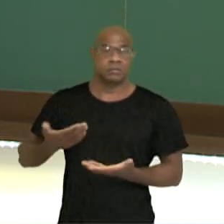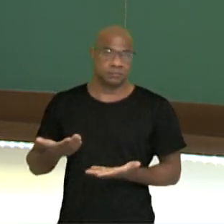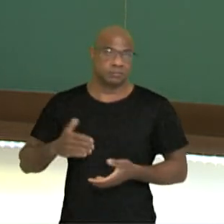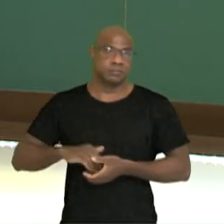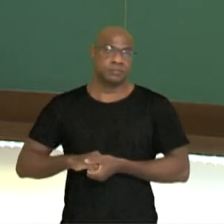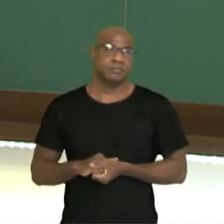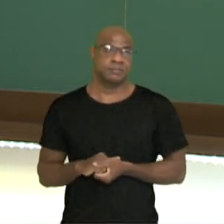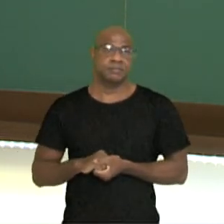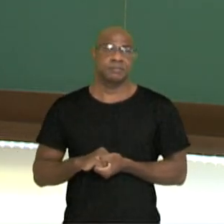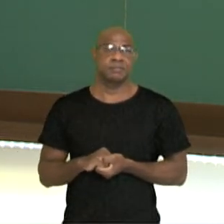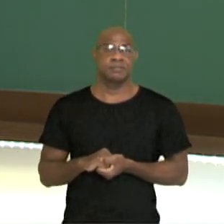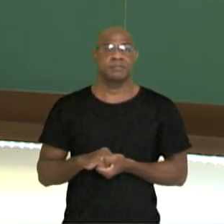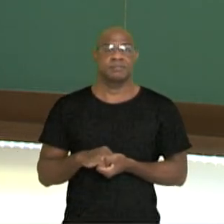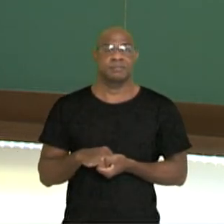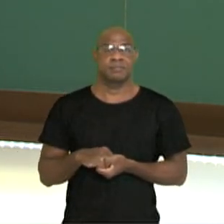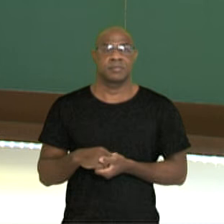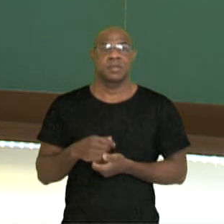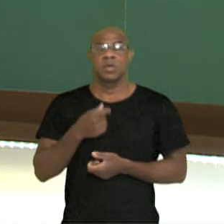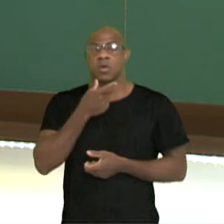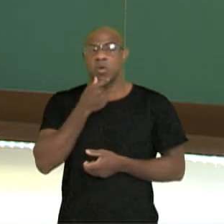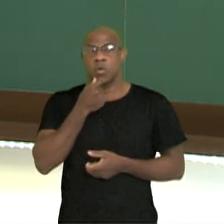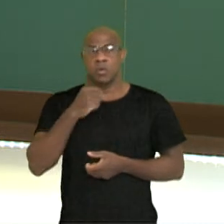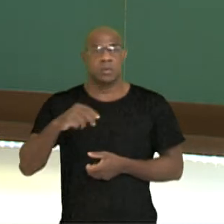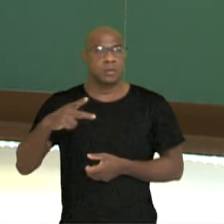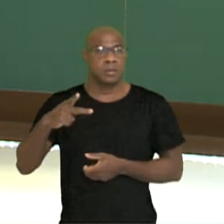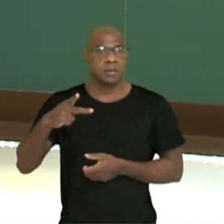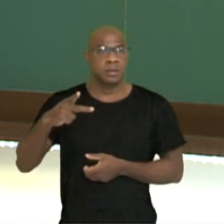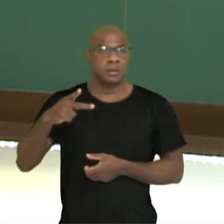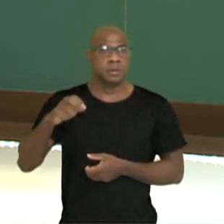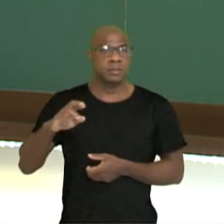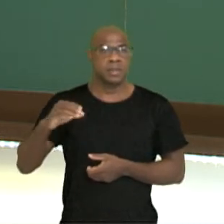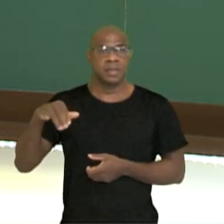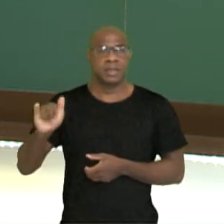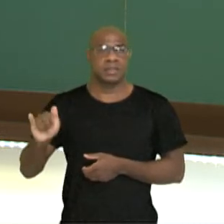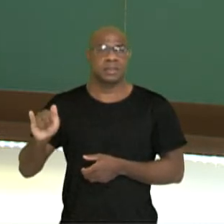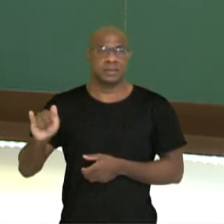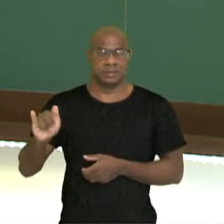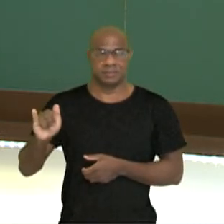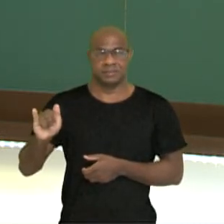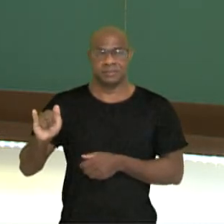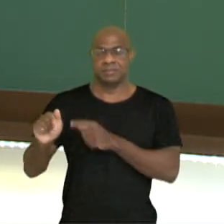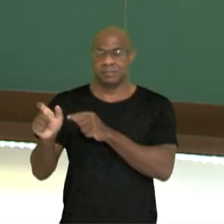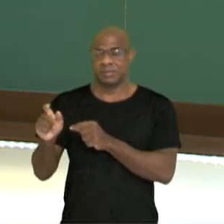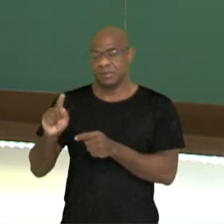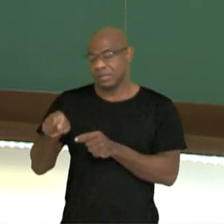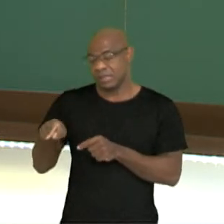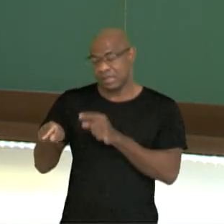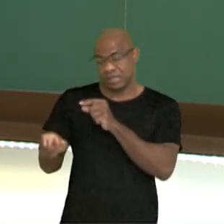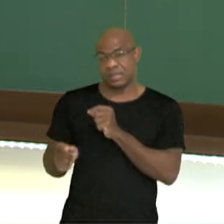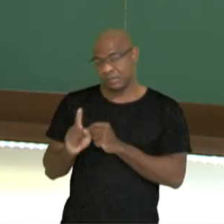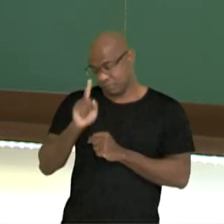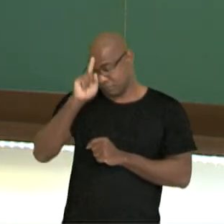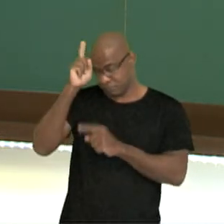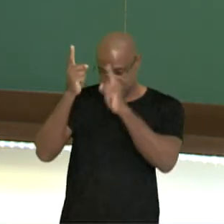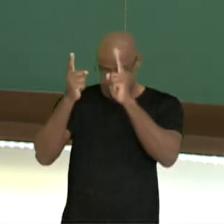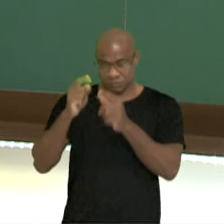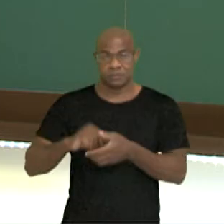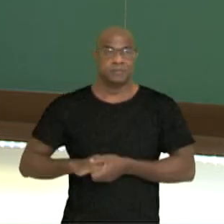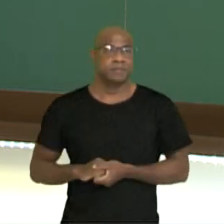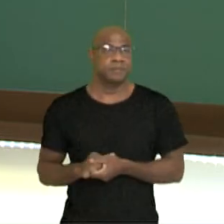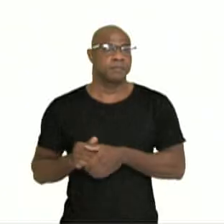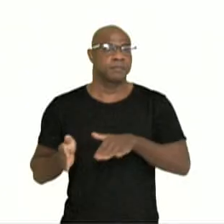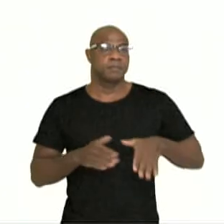ter sido inventado pelo Percy Spencer e o Percy Spencer passa a ser uma informação secundária na nossa frase. Tá ok? Outros